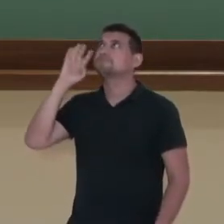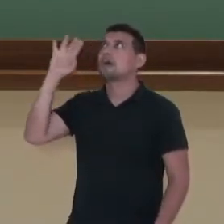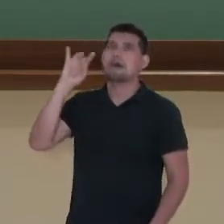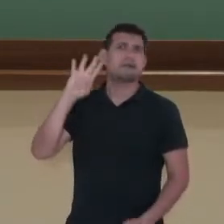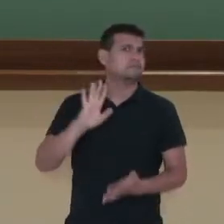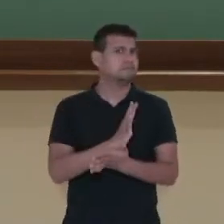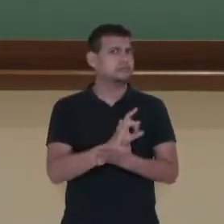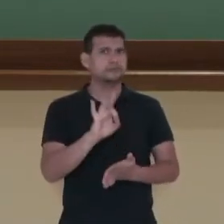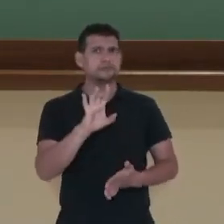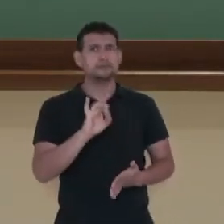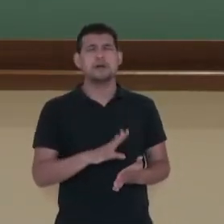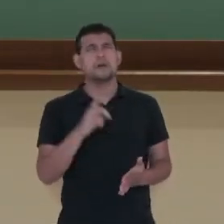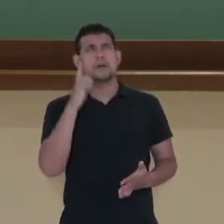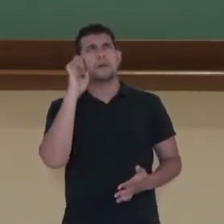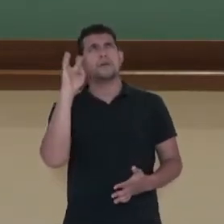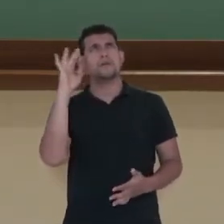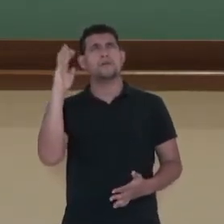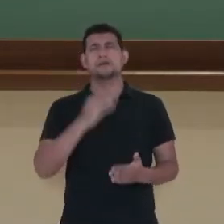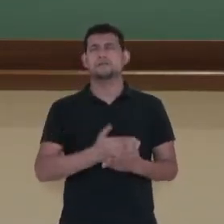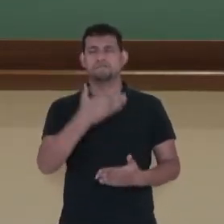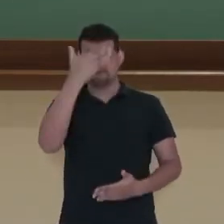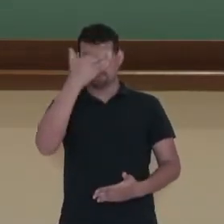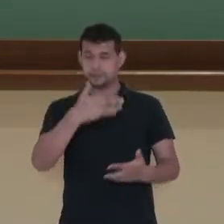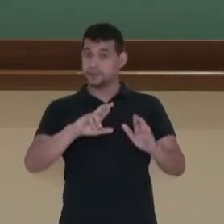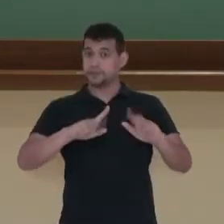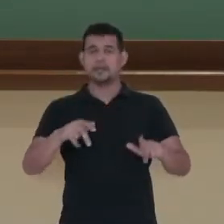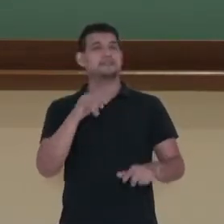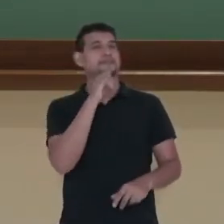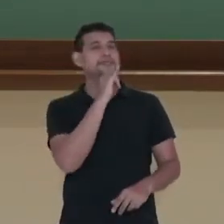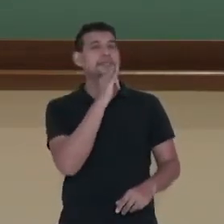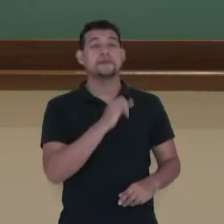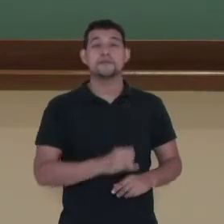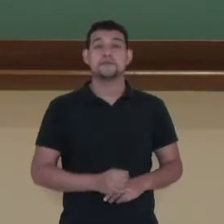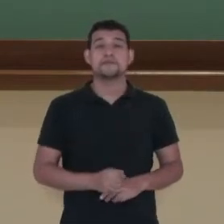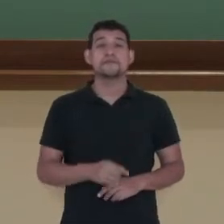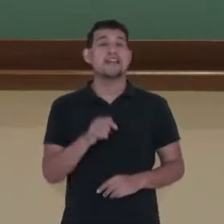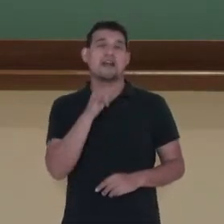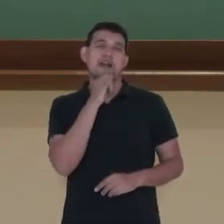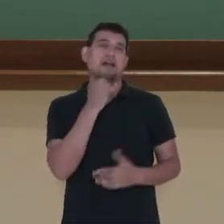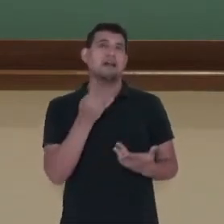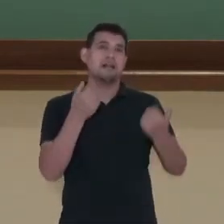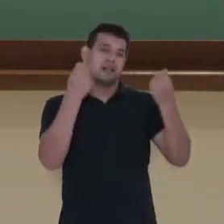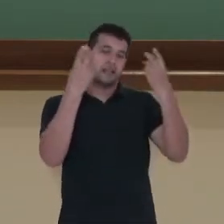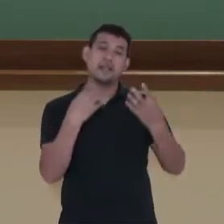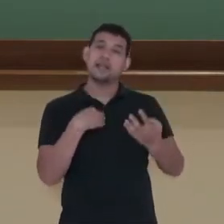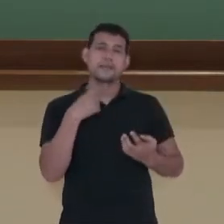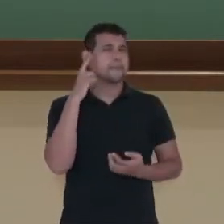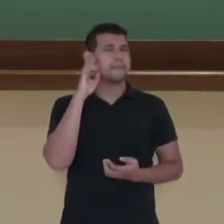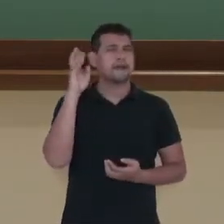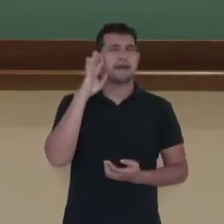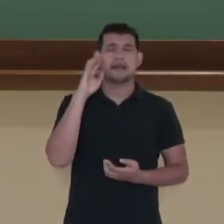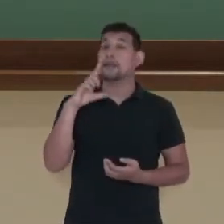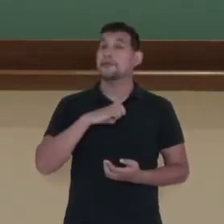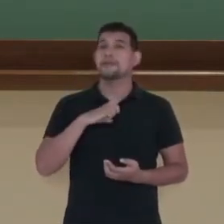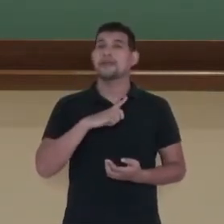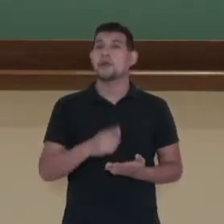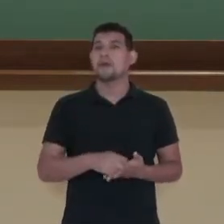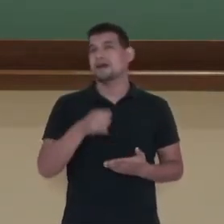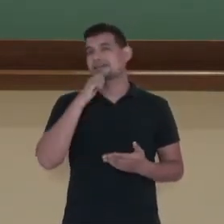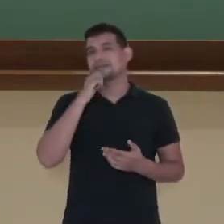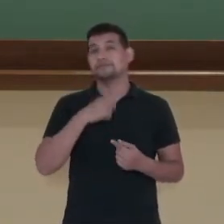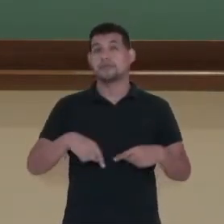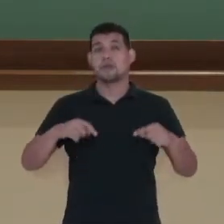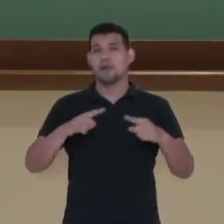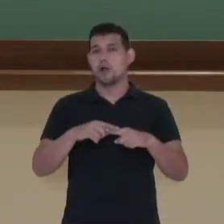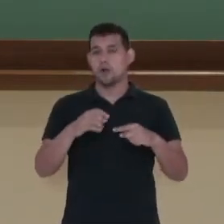algo ali na sua frente para transpor. Vamos citar um exemplo aí. Digamos que eu imagine que eu tenho uma corda aqui